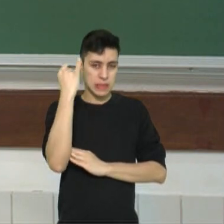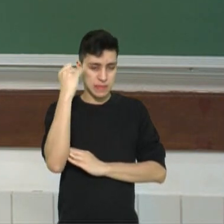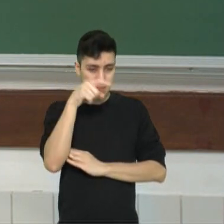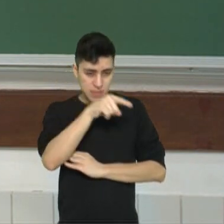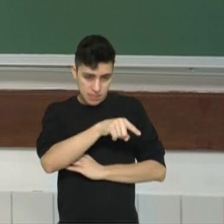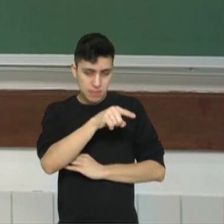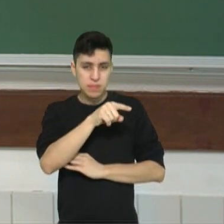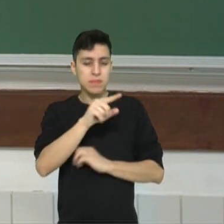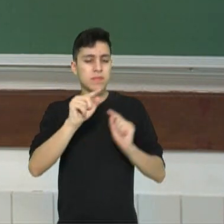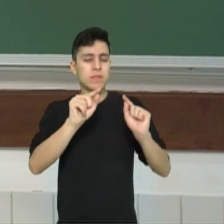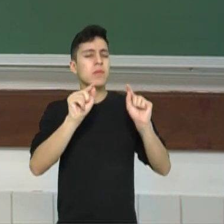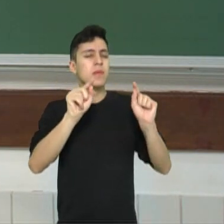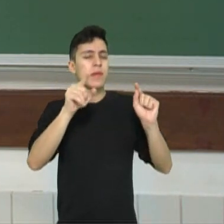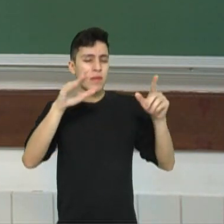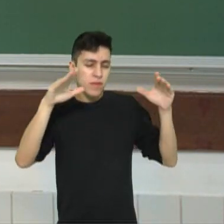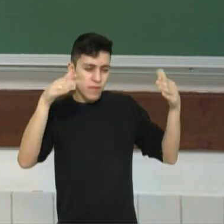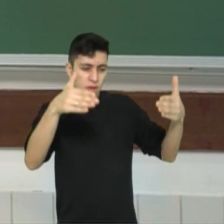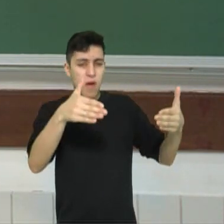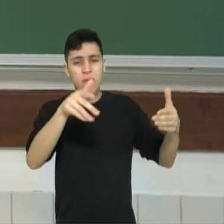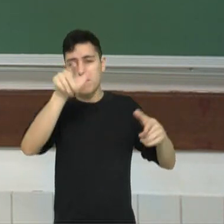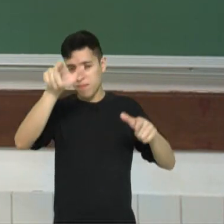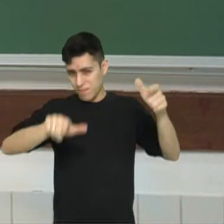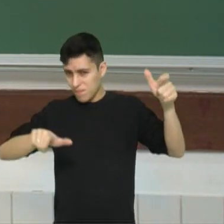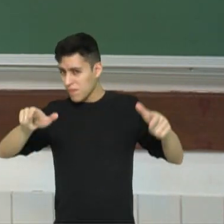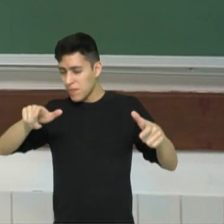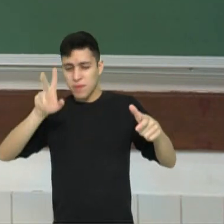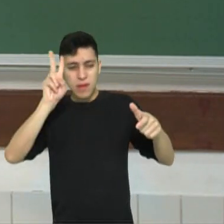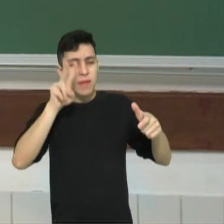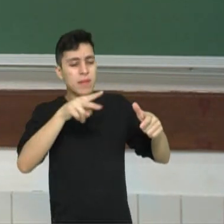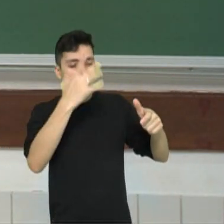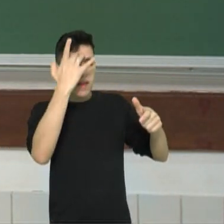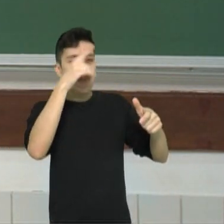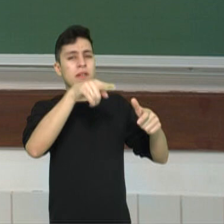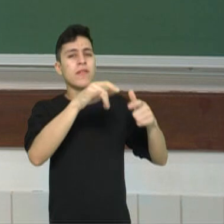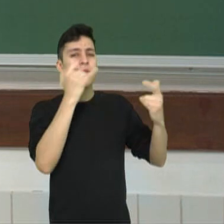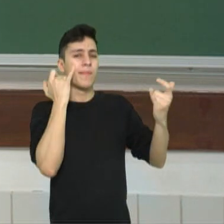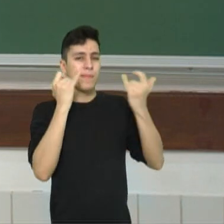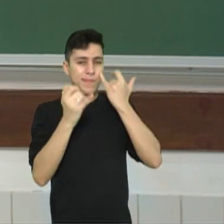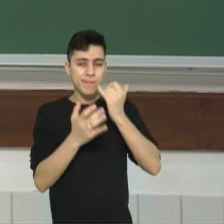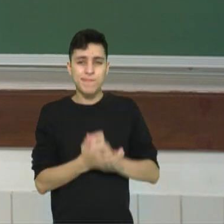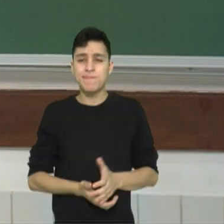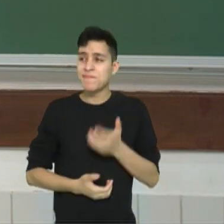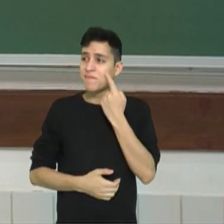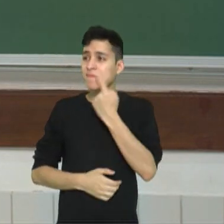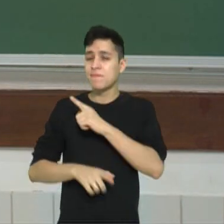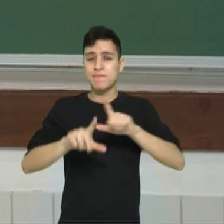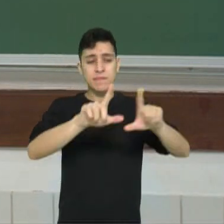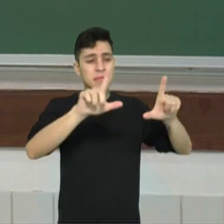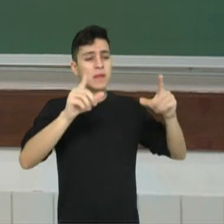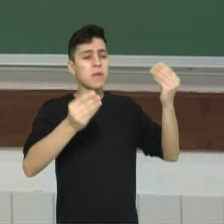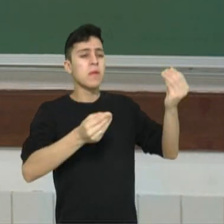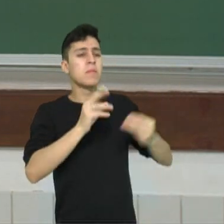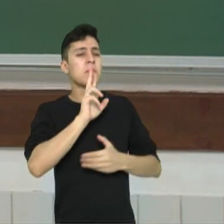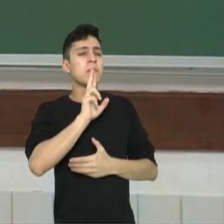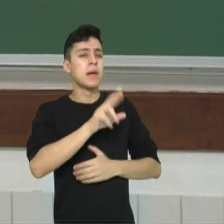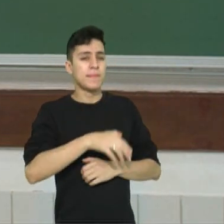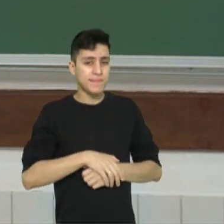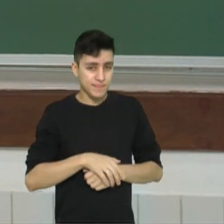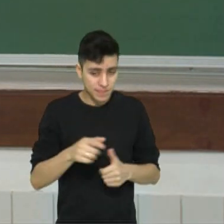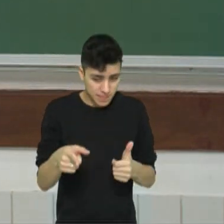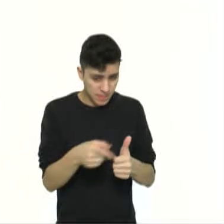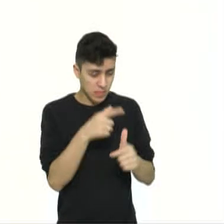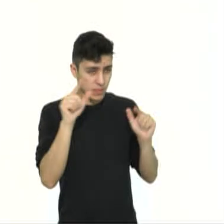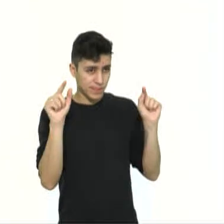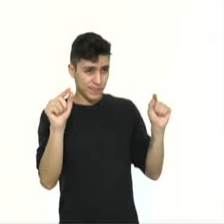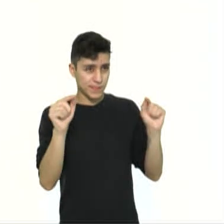que tenha muita ênfase para você e lembre sempre dessa informação. Vamos ali à tela então para a gente ver como vai ficar a resolução. Ó, primeira coisa que a gente vai ter